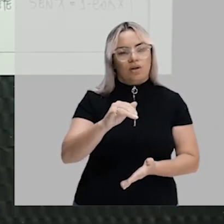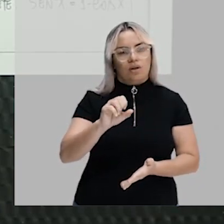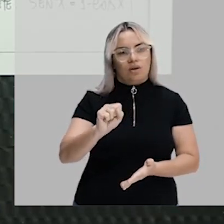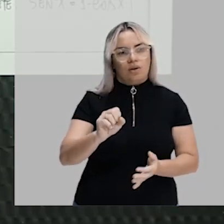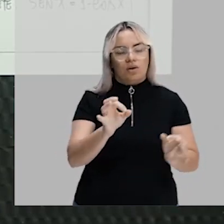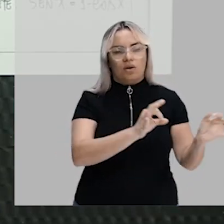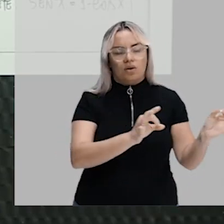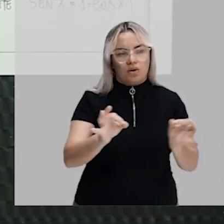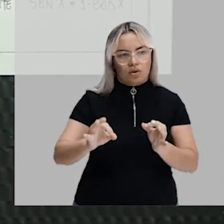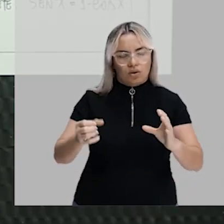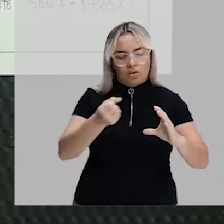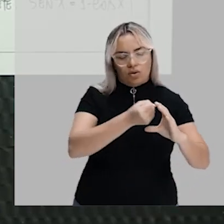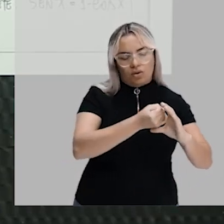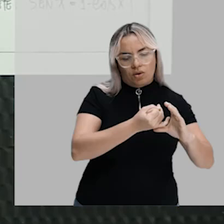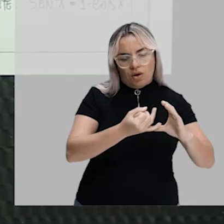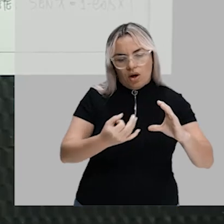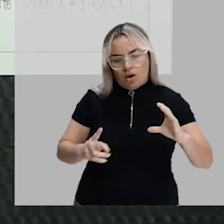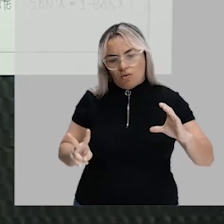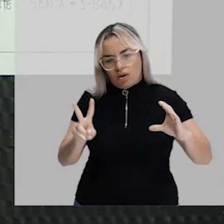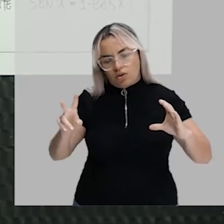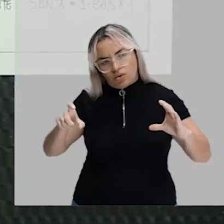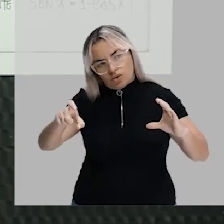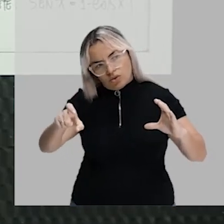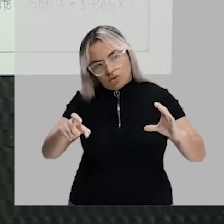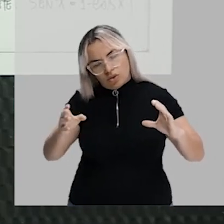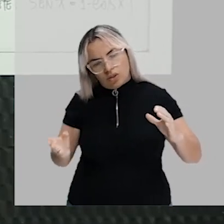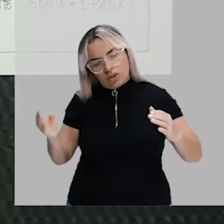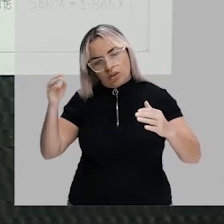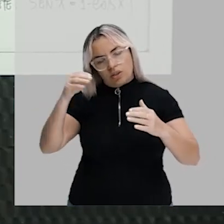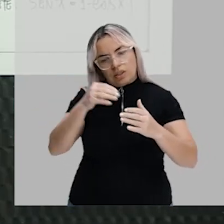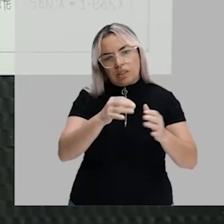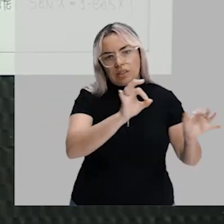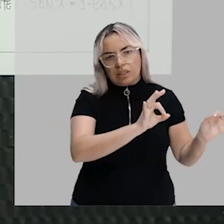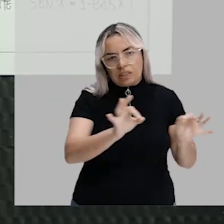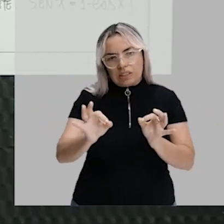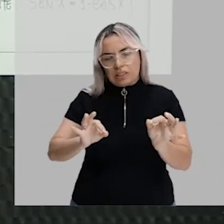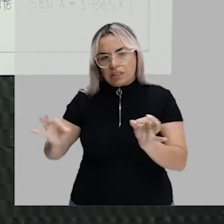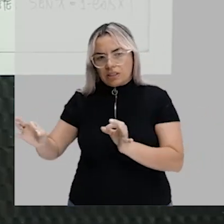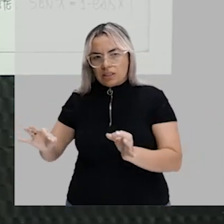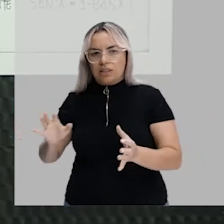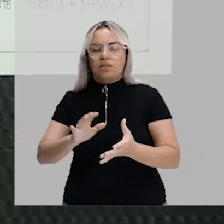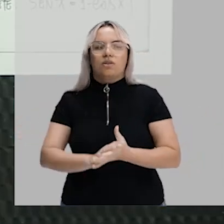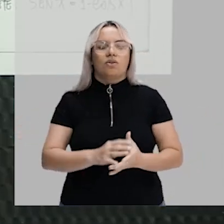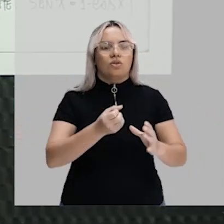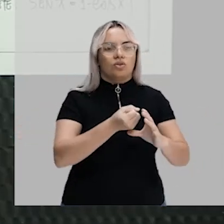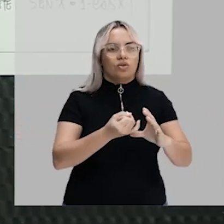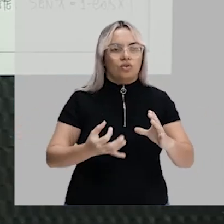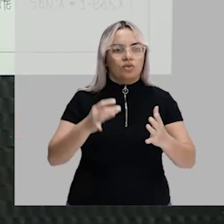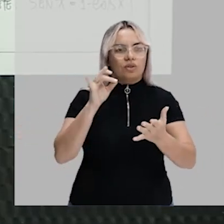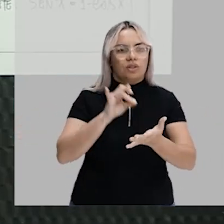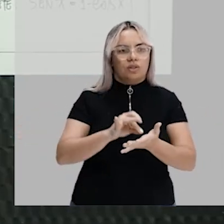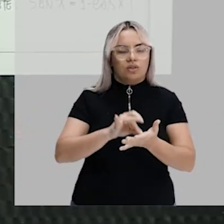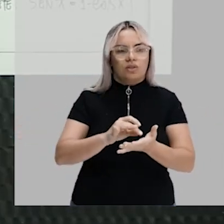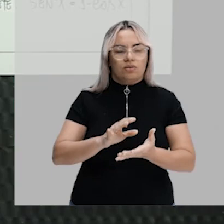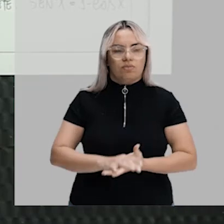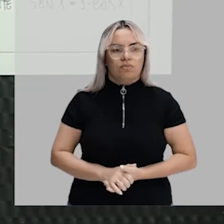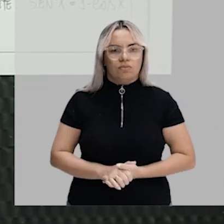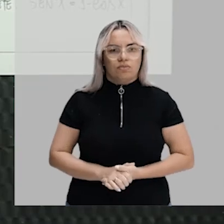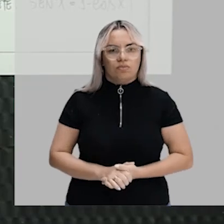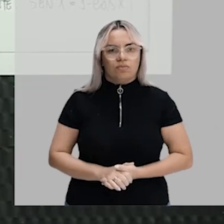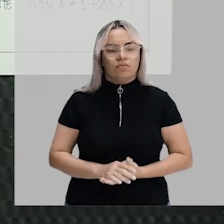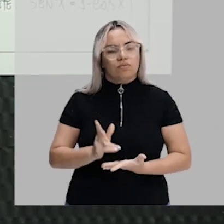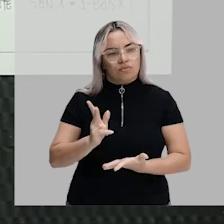do seu conjunto verdade conjunto de solução né vai deixar organizado então fica pi so 3 +